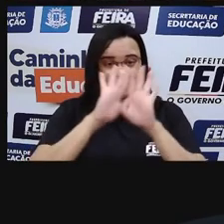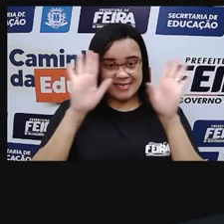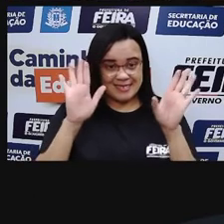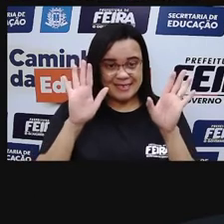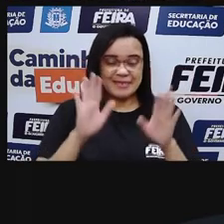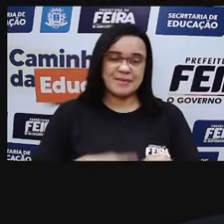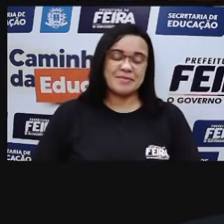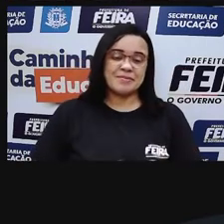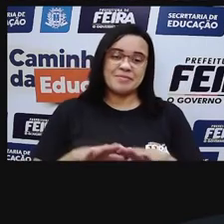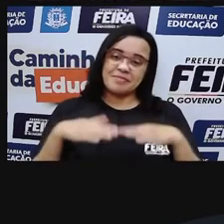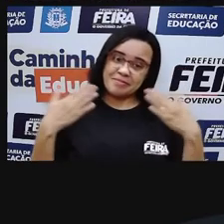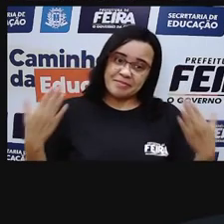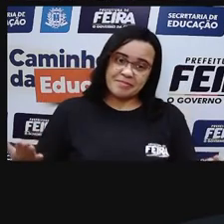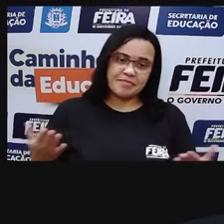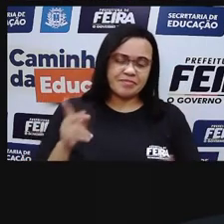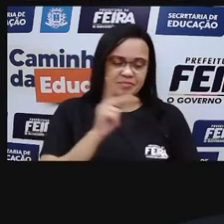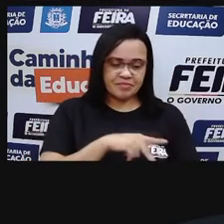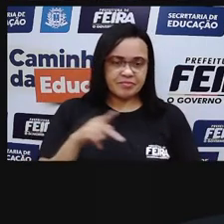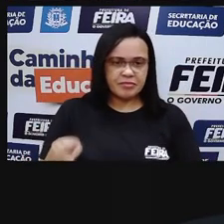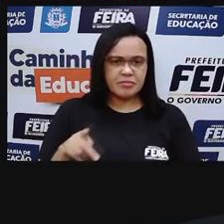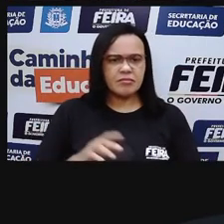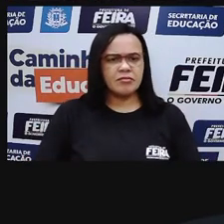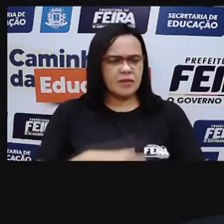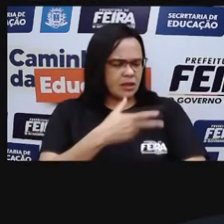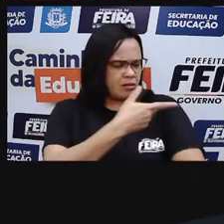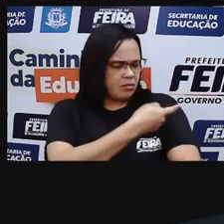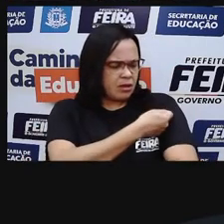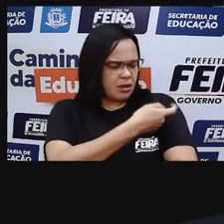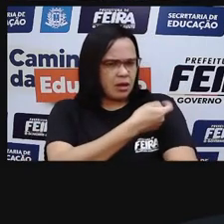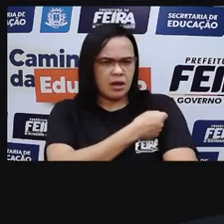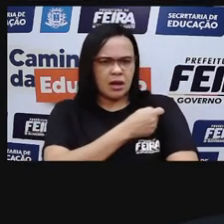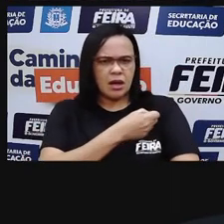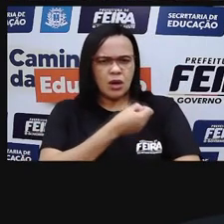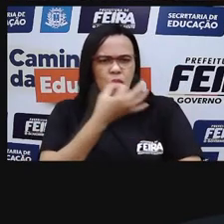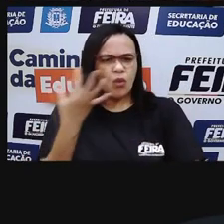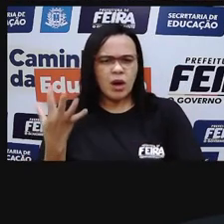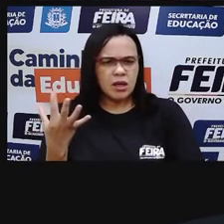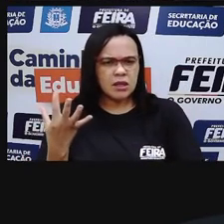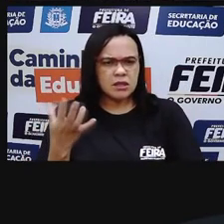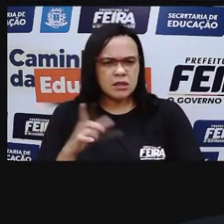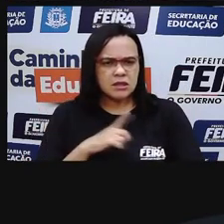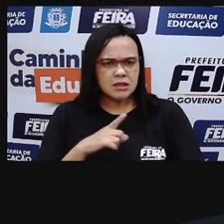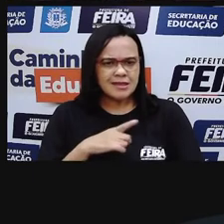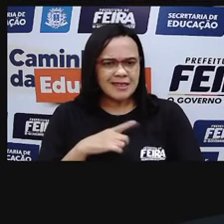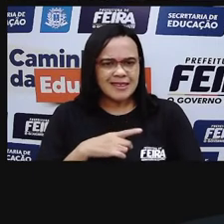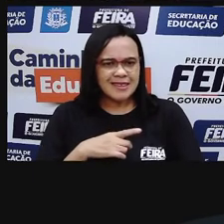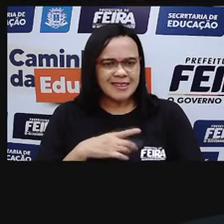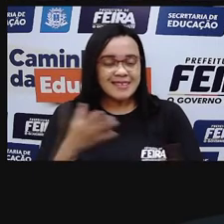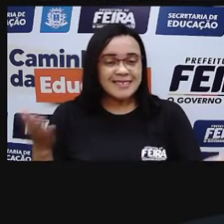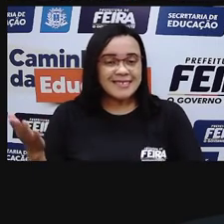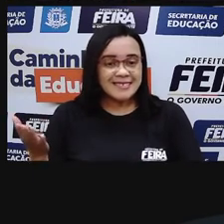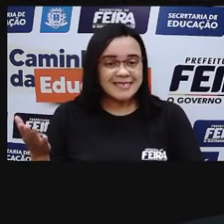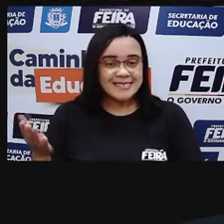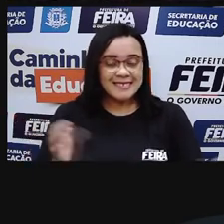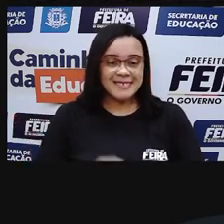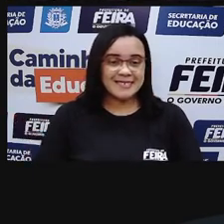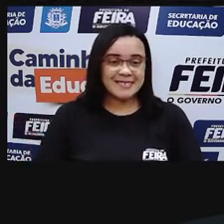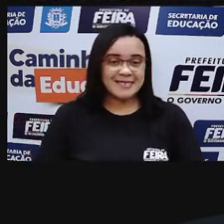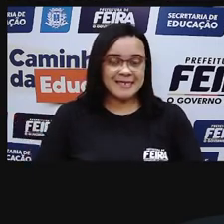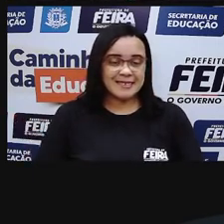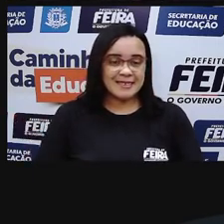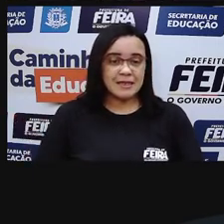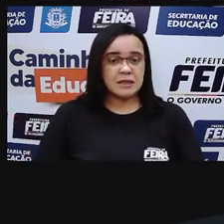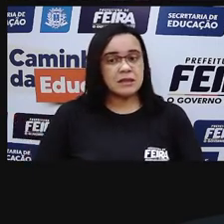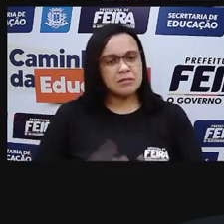Então, pronto. Mas aí, quais são os tipos de vacina que existem? A gente tem, de uma maneira geral, quatro tipos de